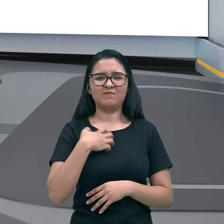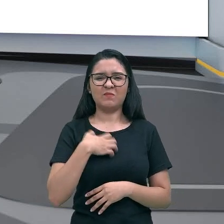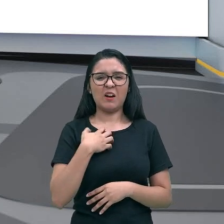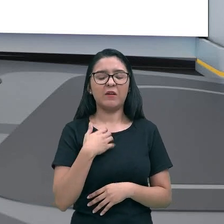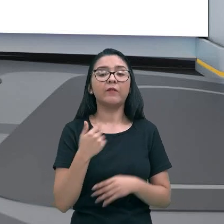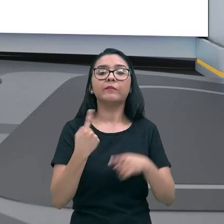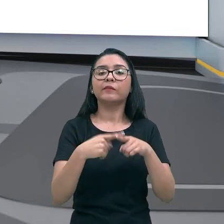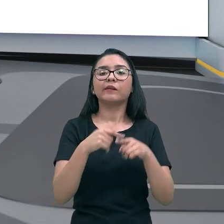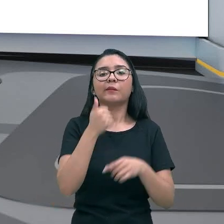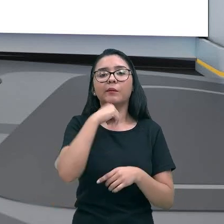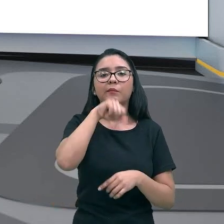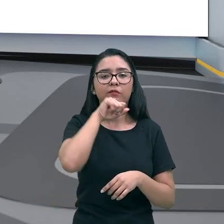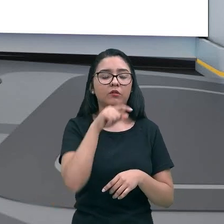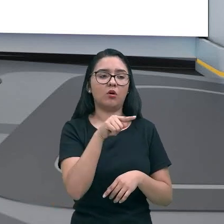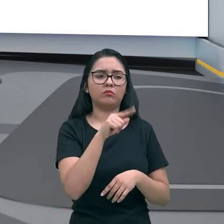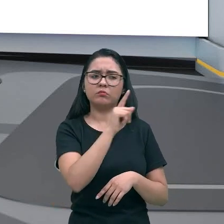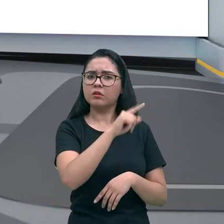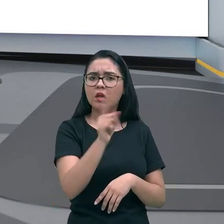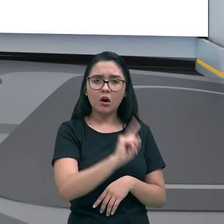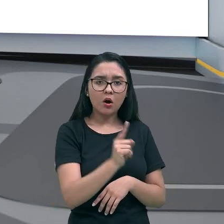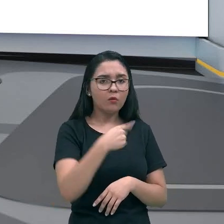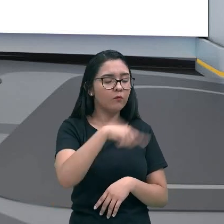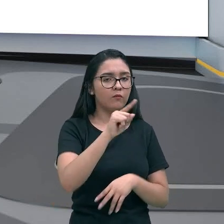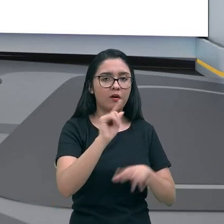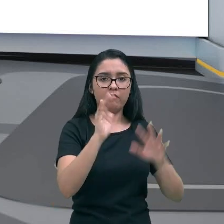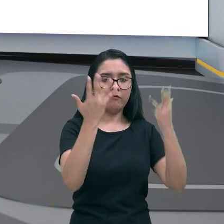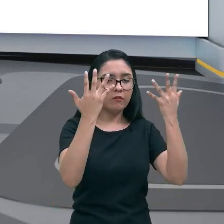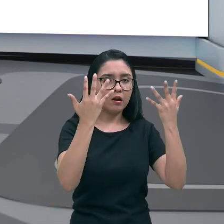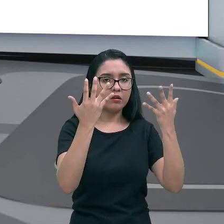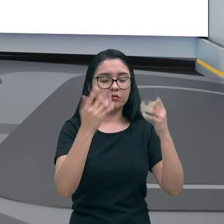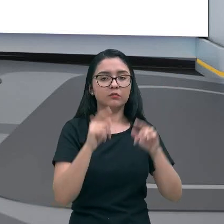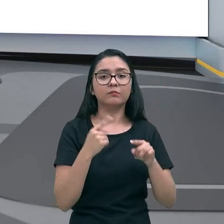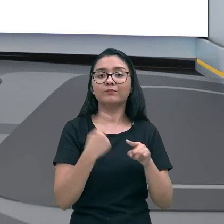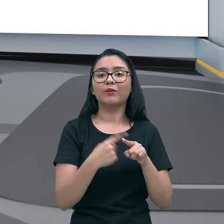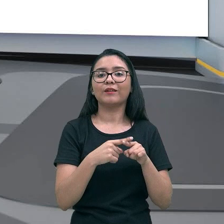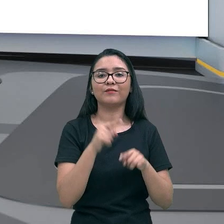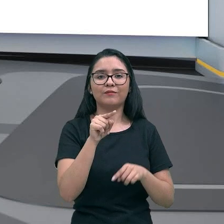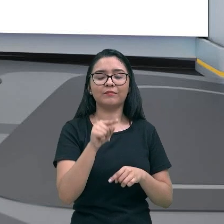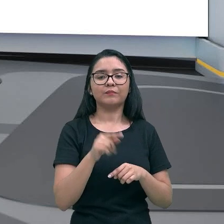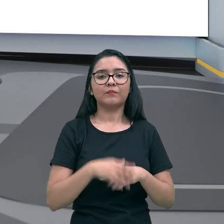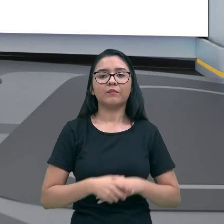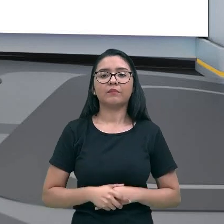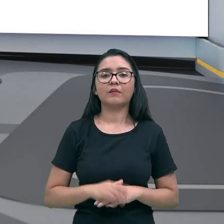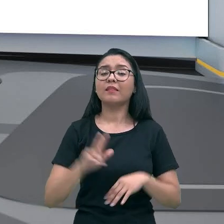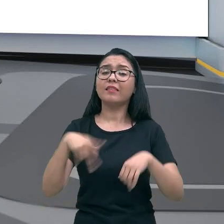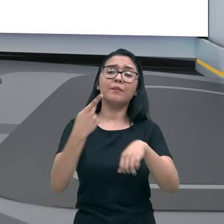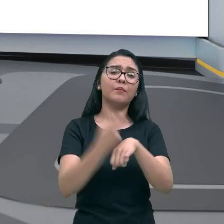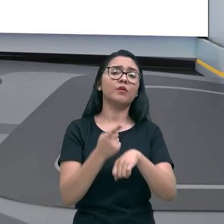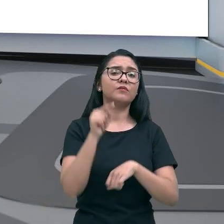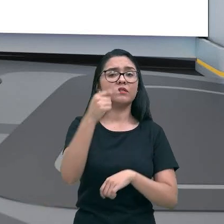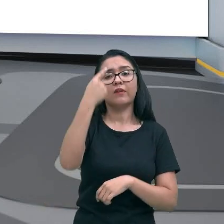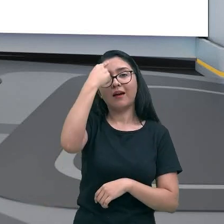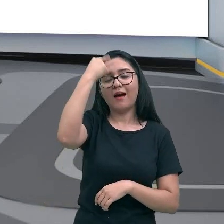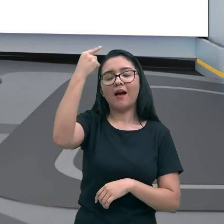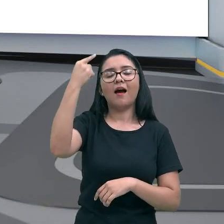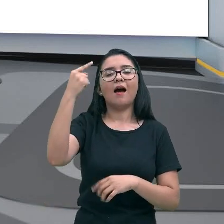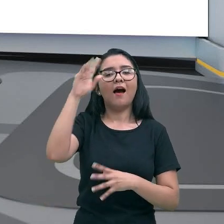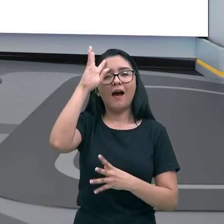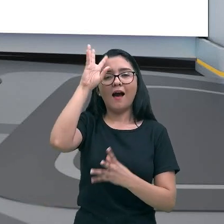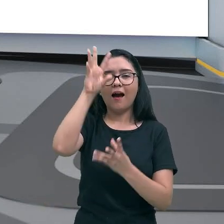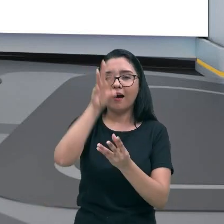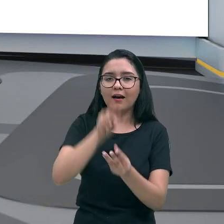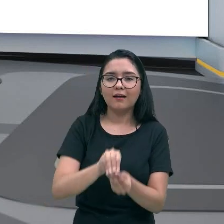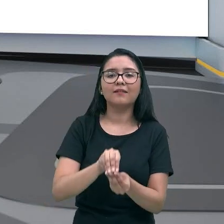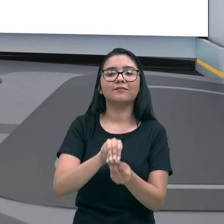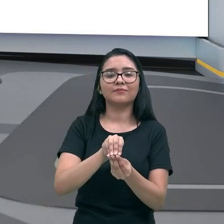Não sei com quem tu vais, não sei quem vai estar lá, não vai. Quem nunca, né? Exato. Aí a gente só vai entender depois. E aí a gente ouve